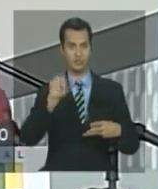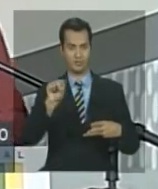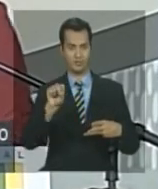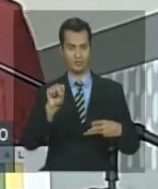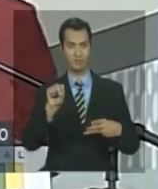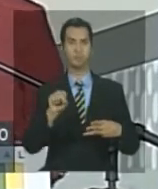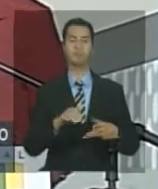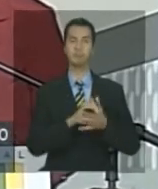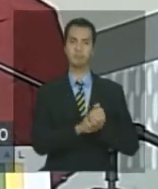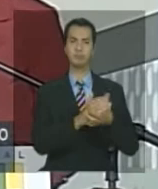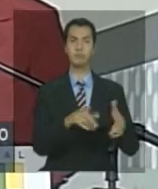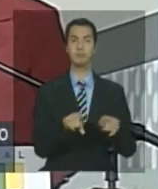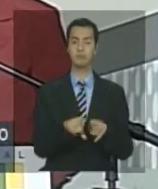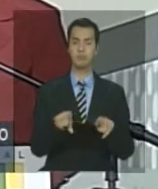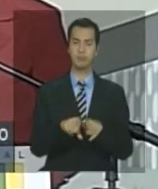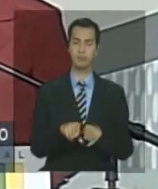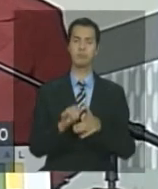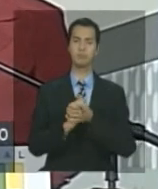aqui